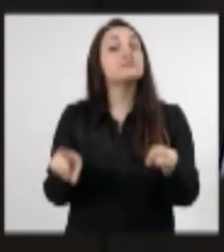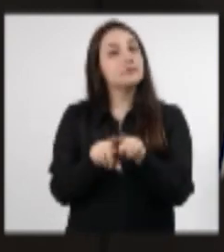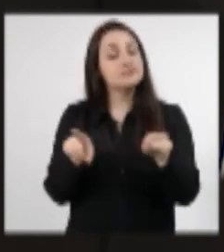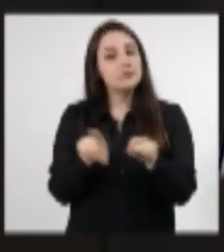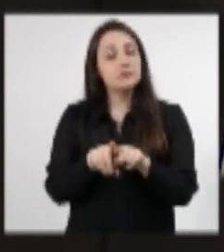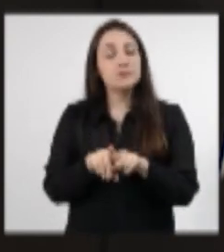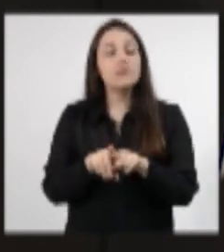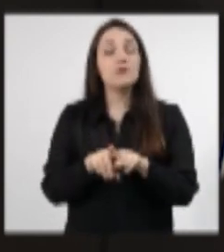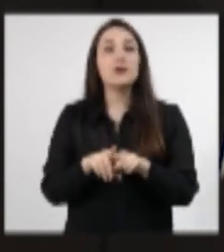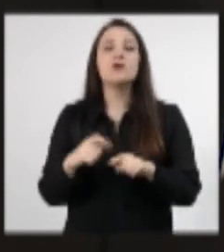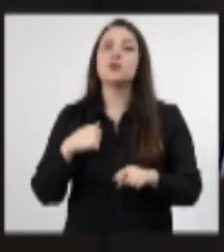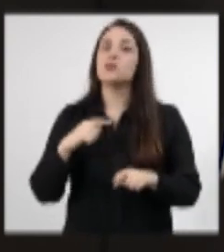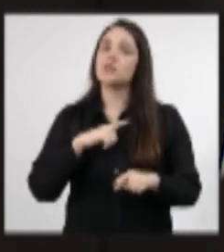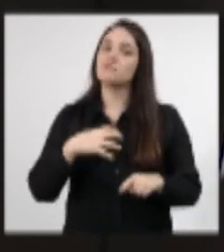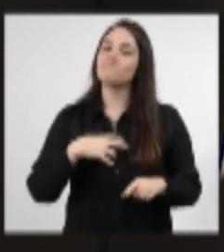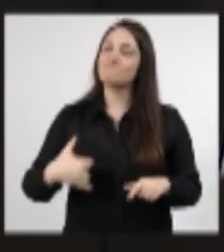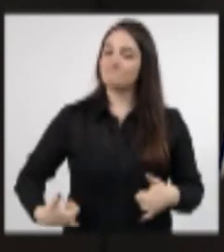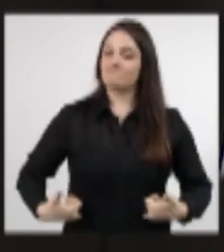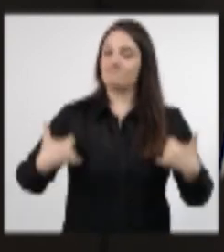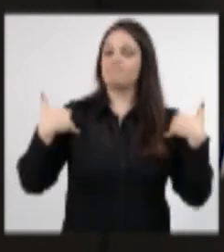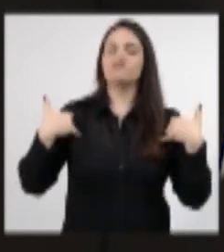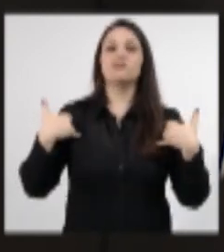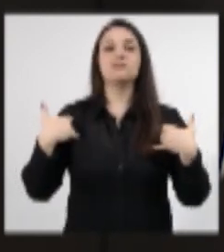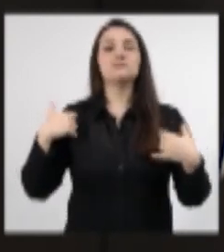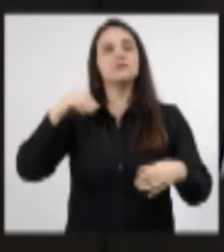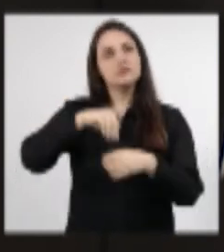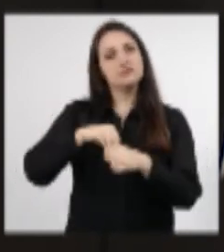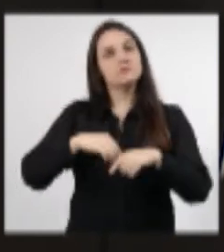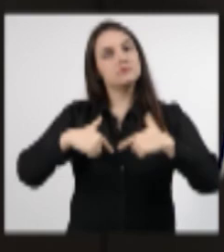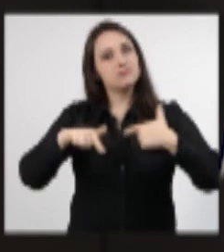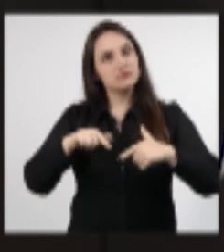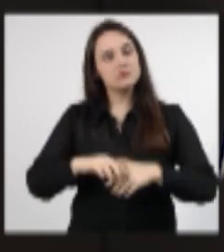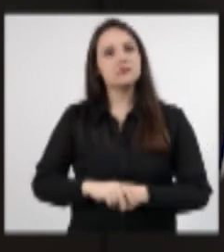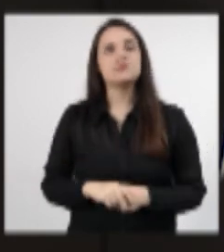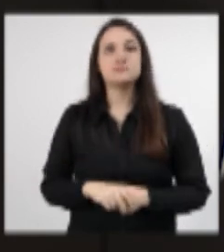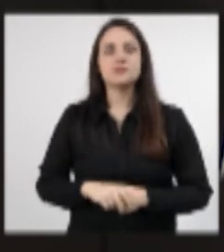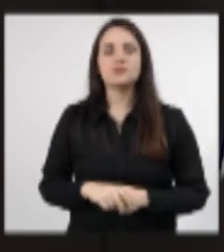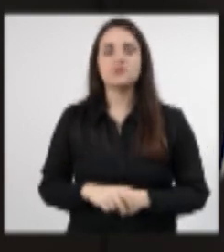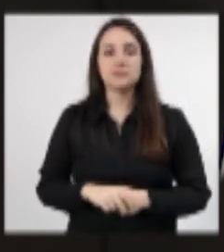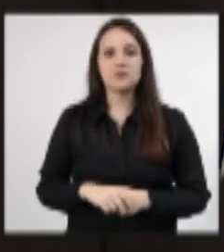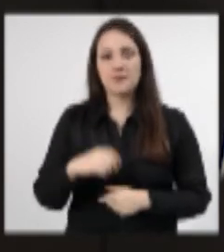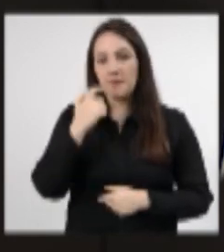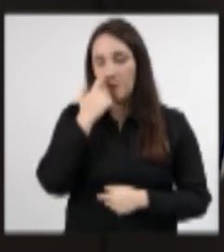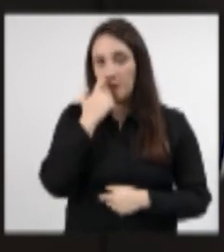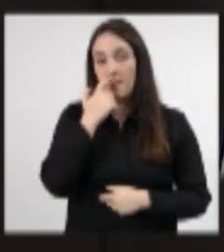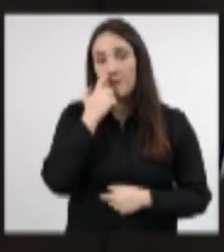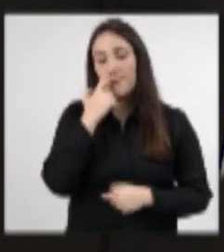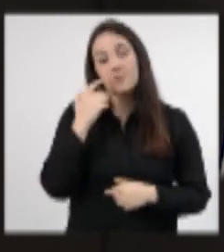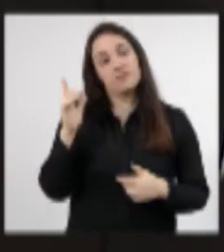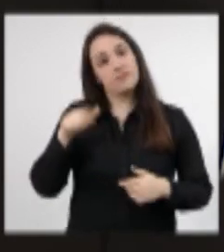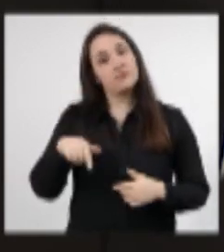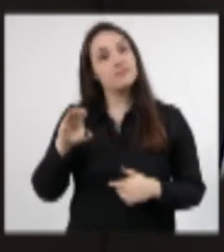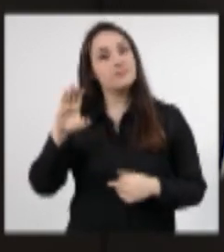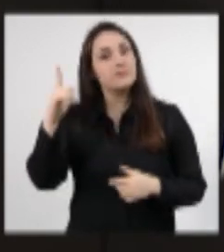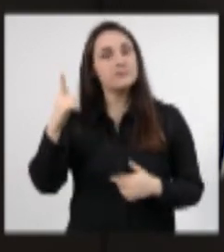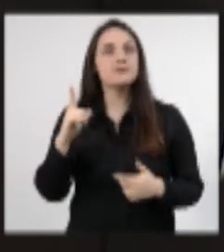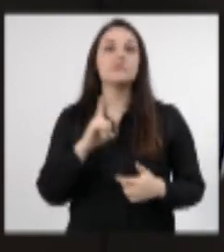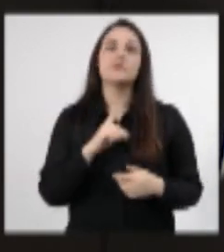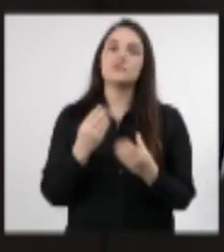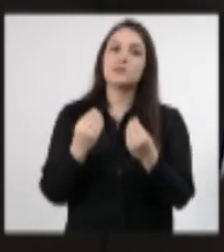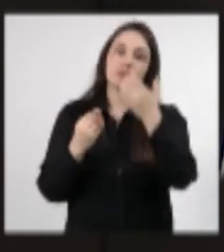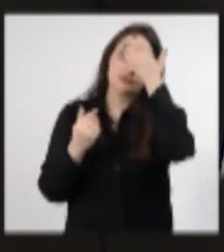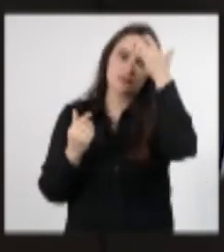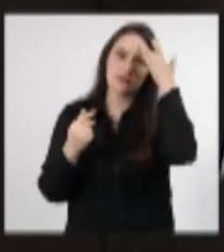Segundo, que eu tenho particularmente orgulho de fazer parte dessa equipe de servidores, uma vez que